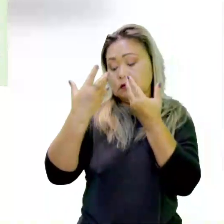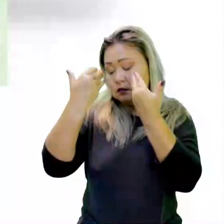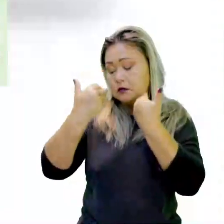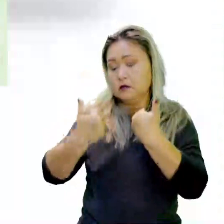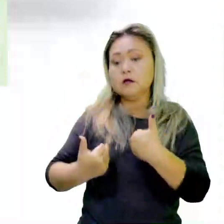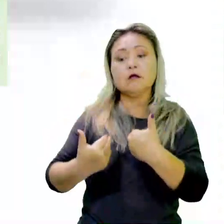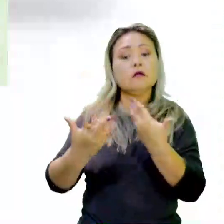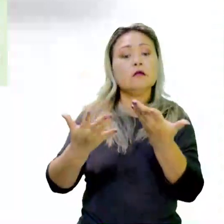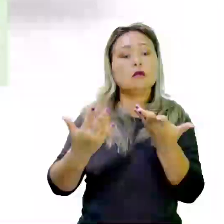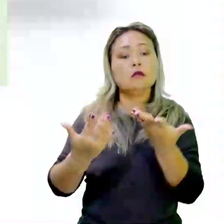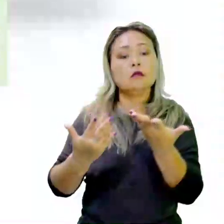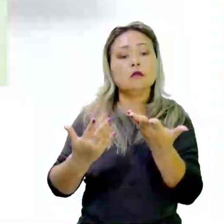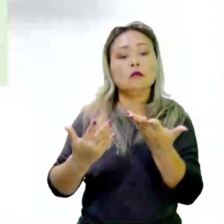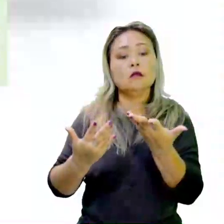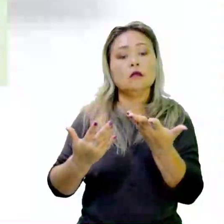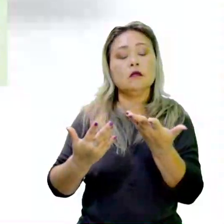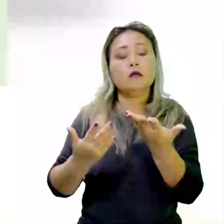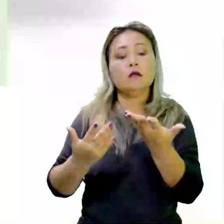aparência,